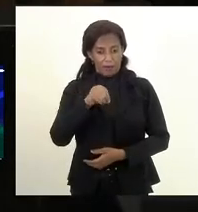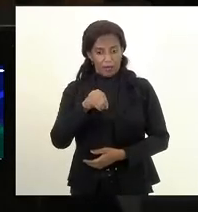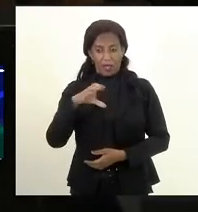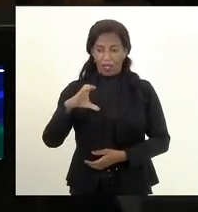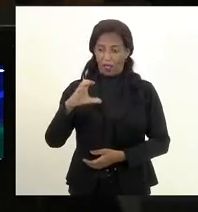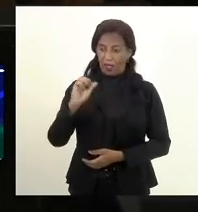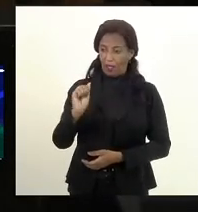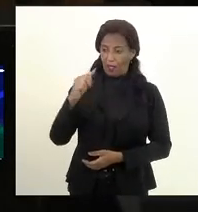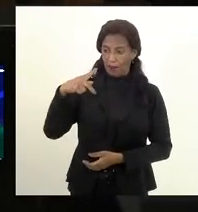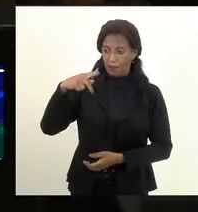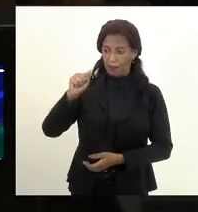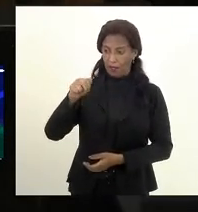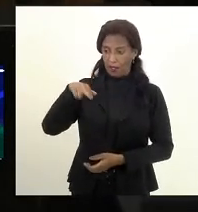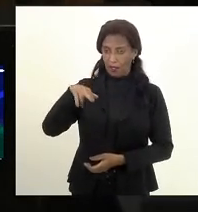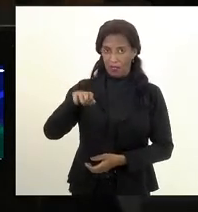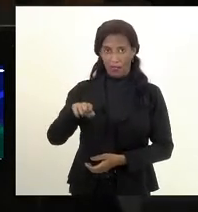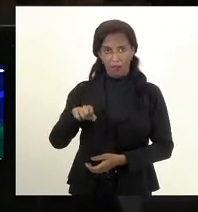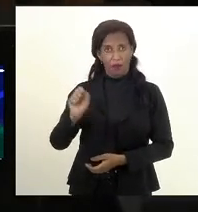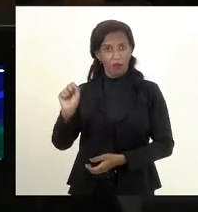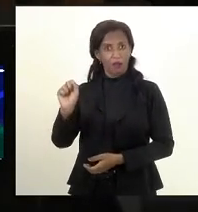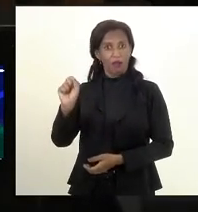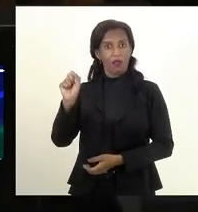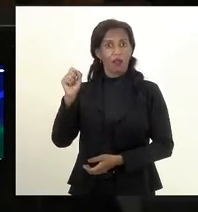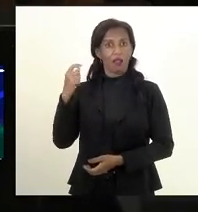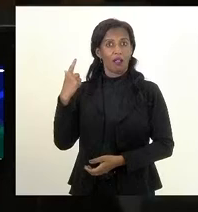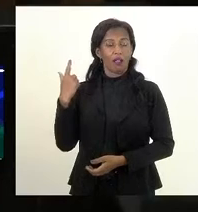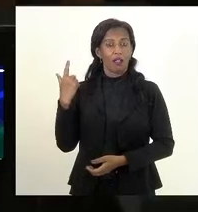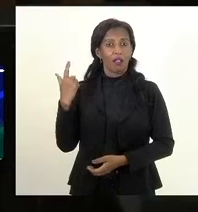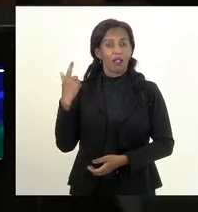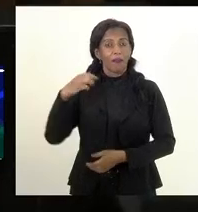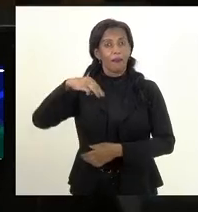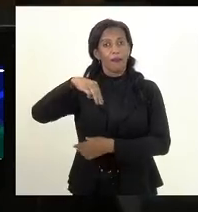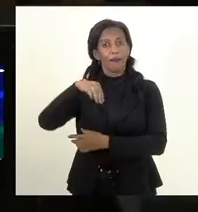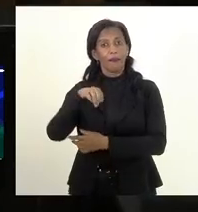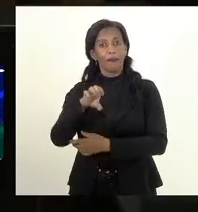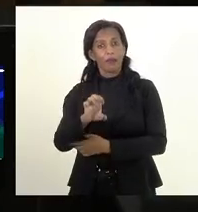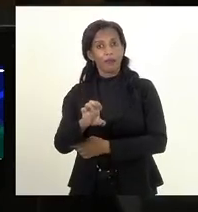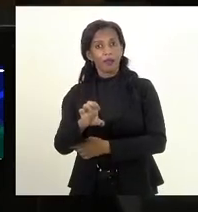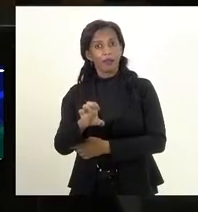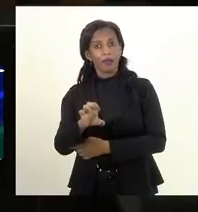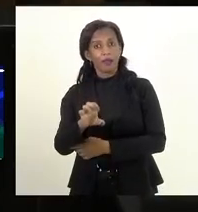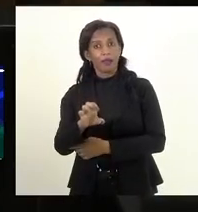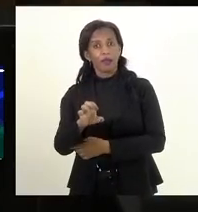também faz parte por isso até chama assim Palácio